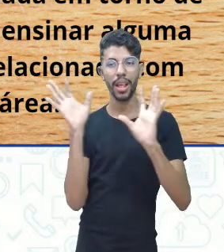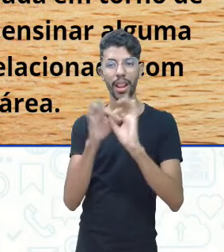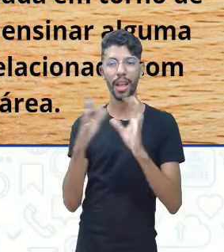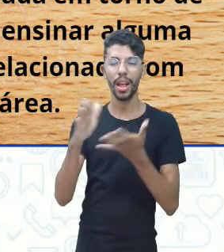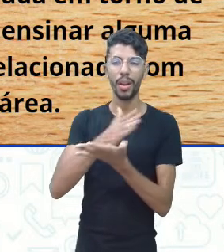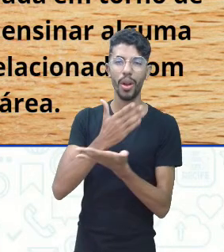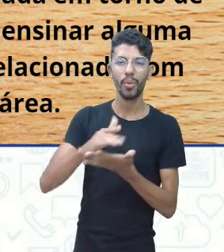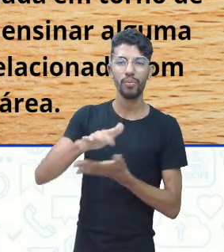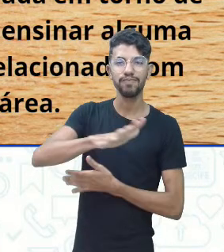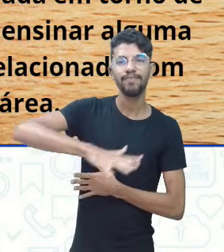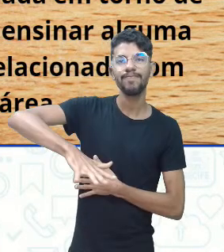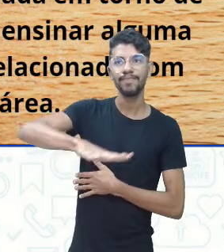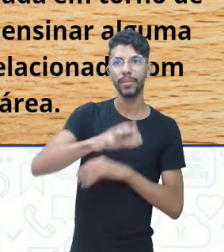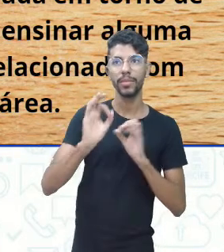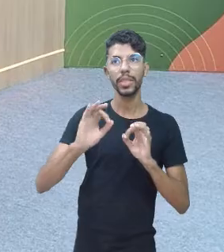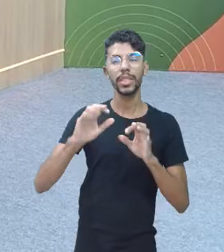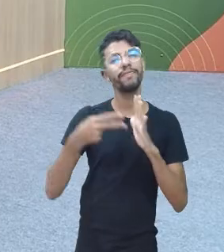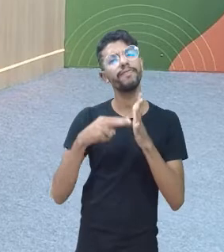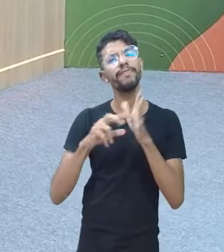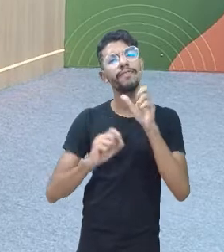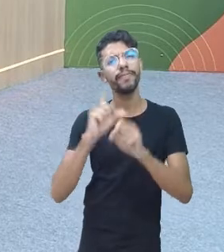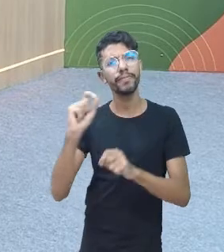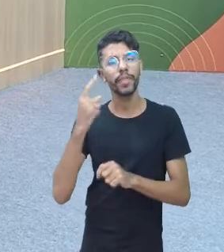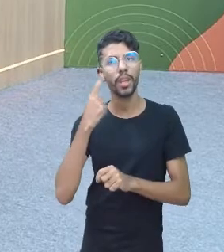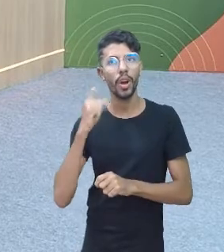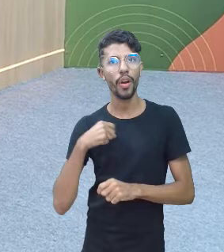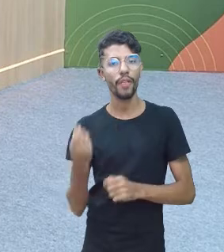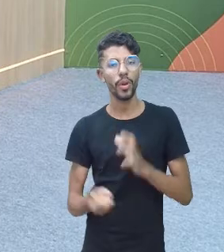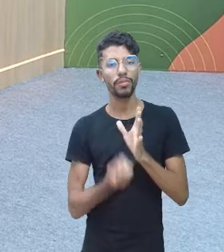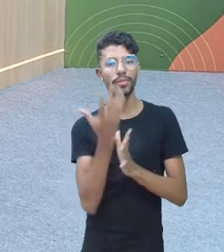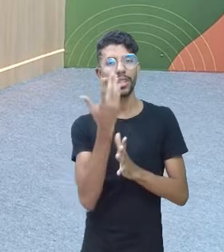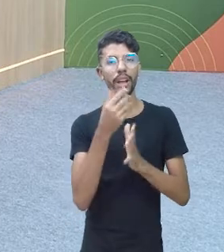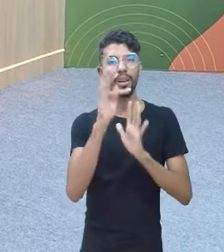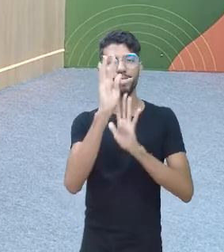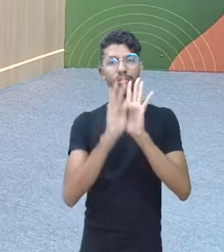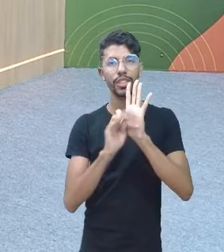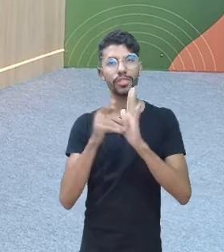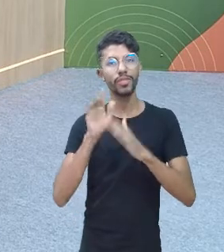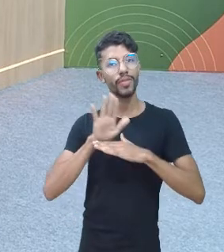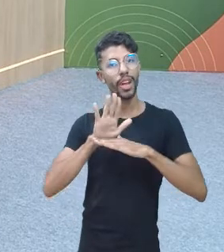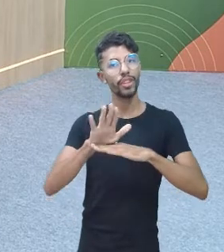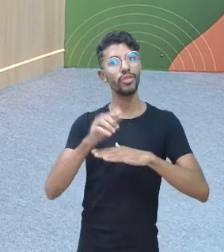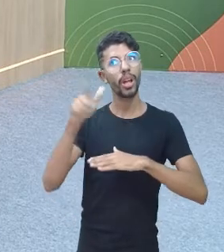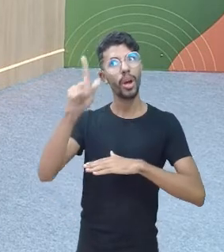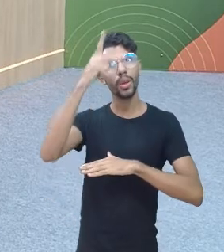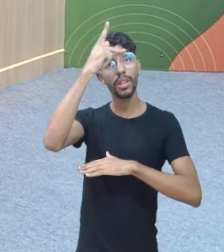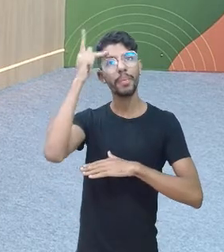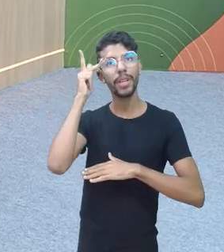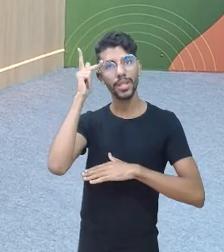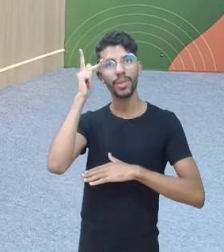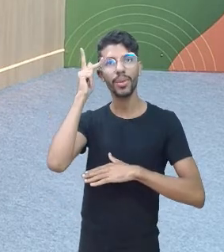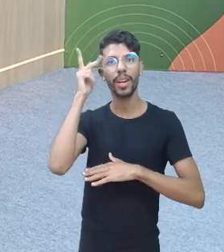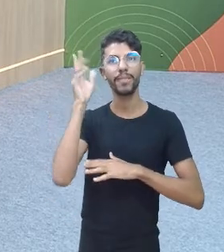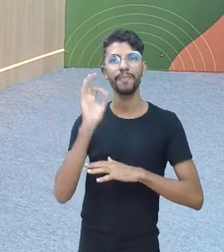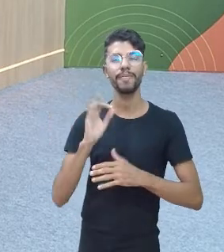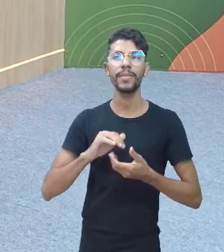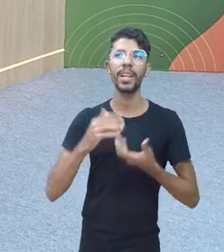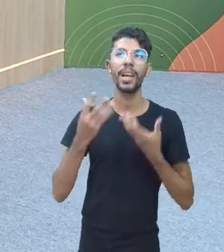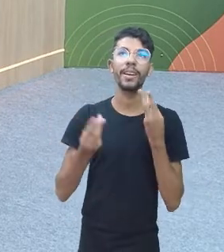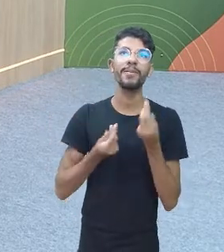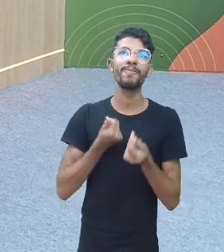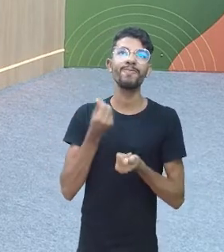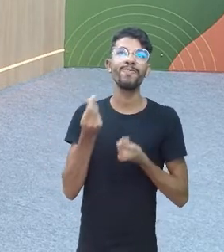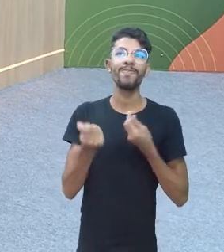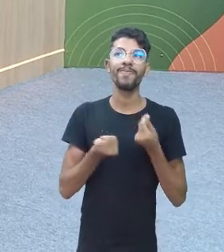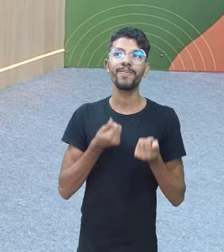seja, eu vou criar um texto que vai ajudar outra pessoa a